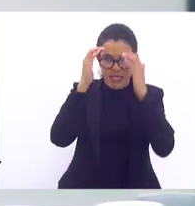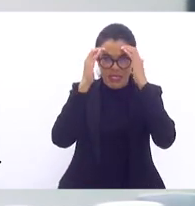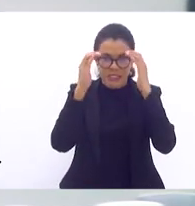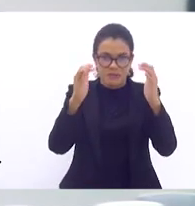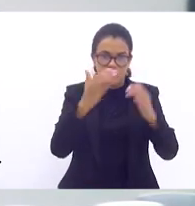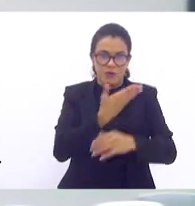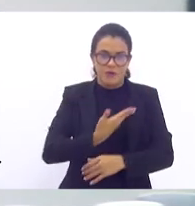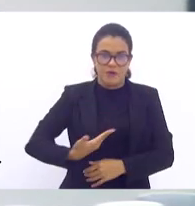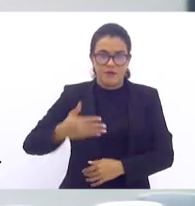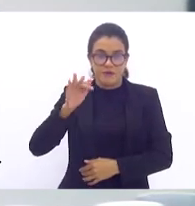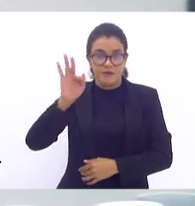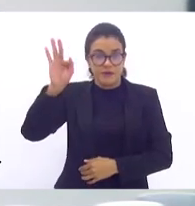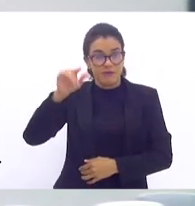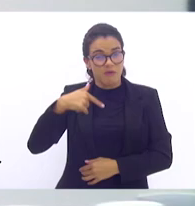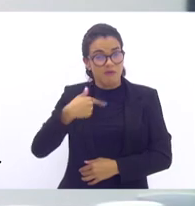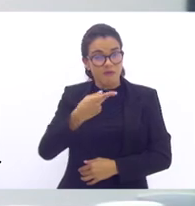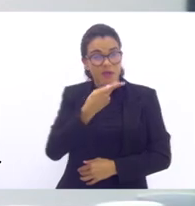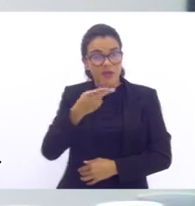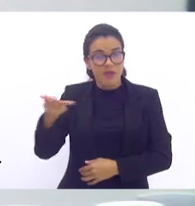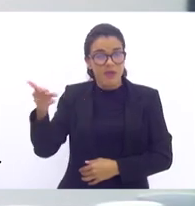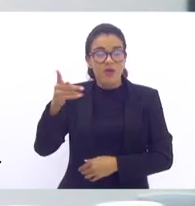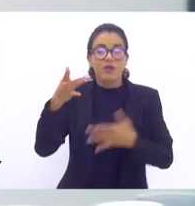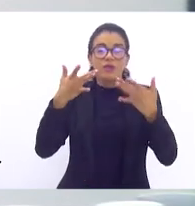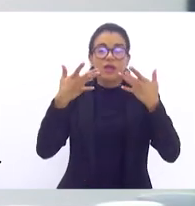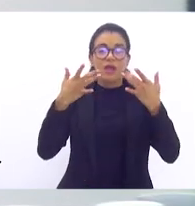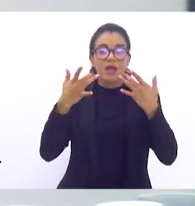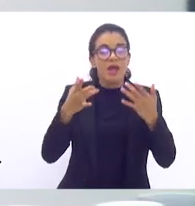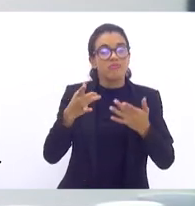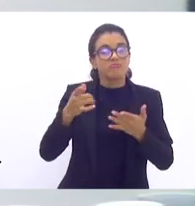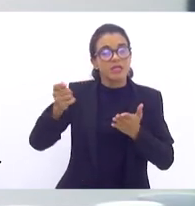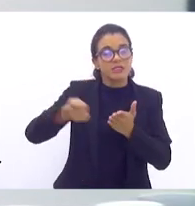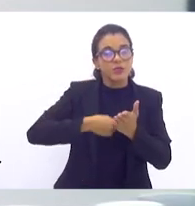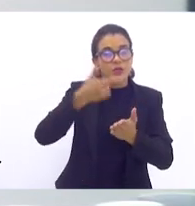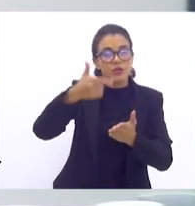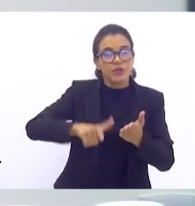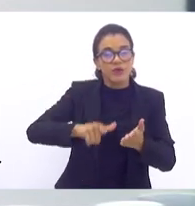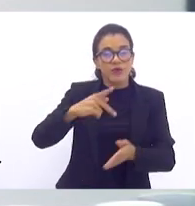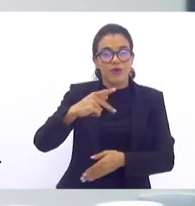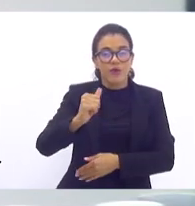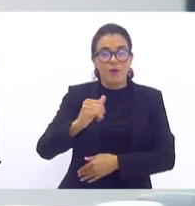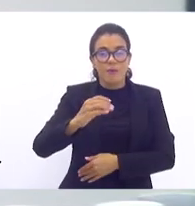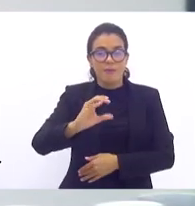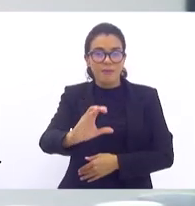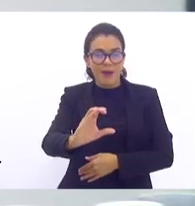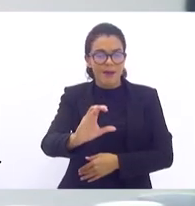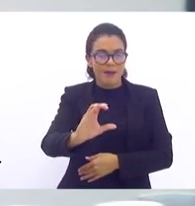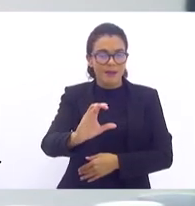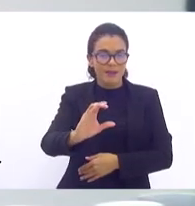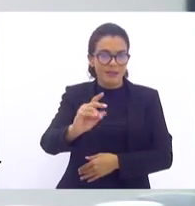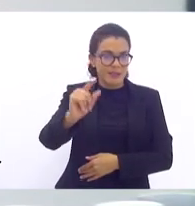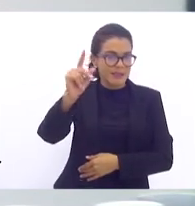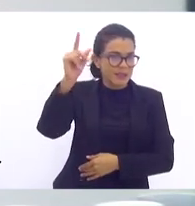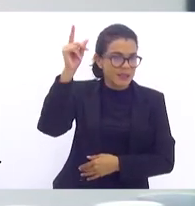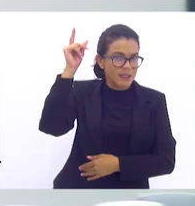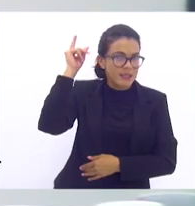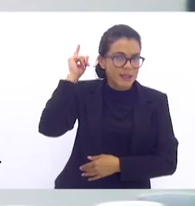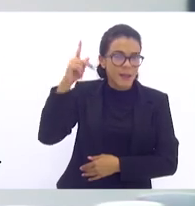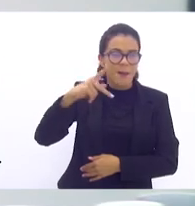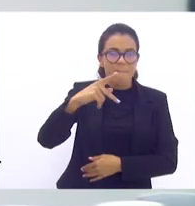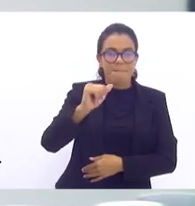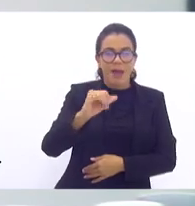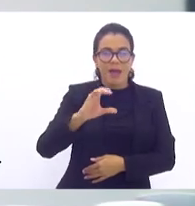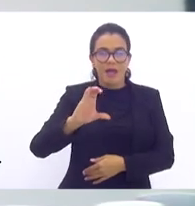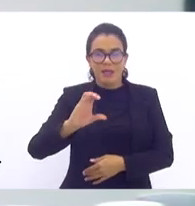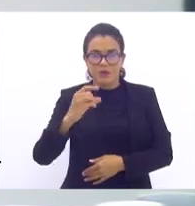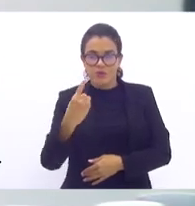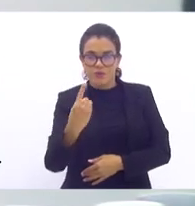governo federal veio aqui no teatro municipal lançou o PAC aqui de novo os parques que foram do passado Pak 1